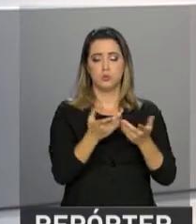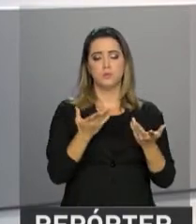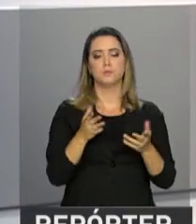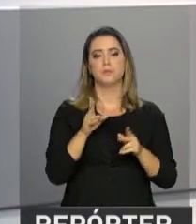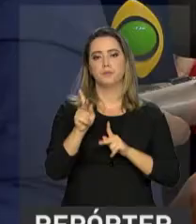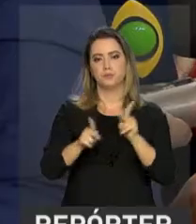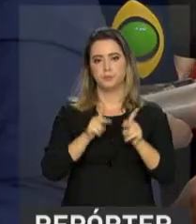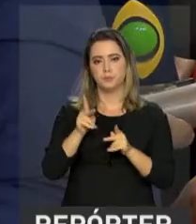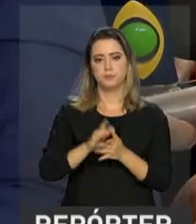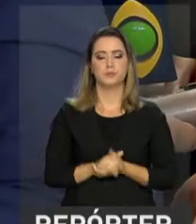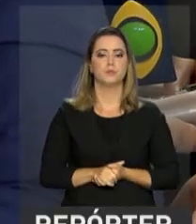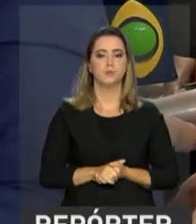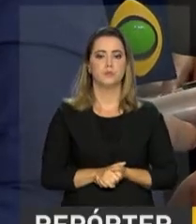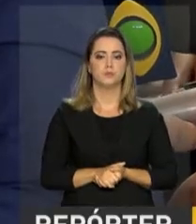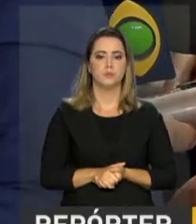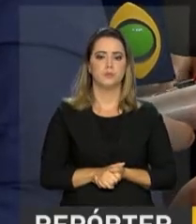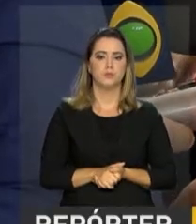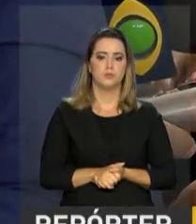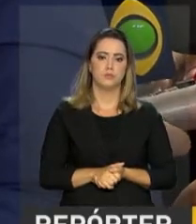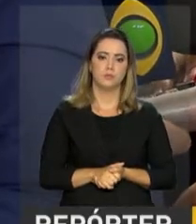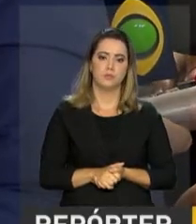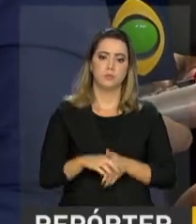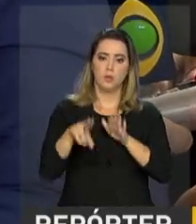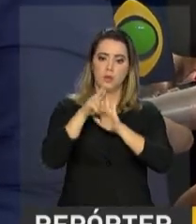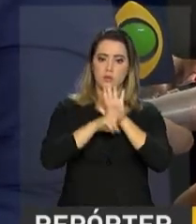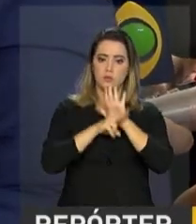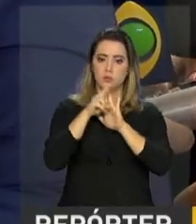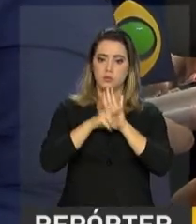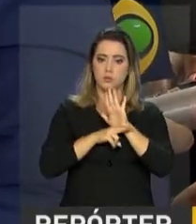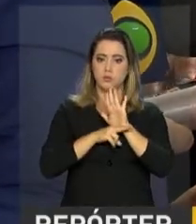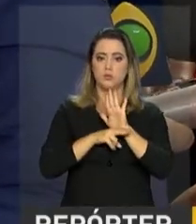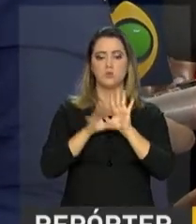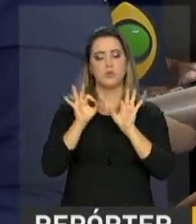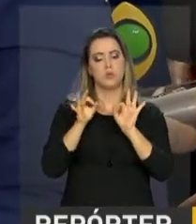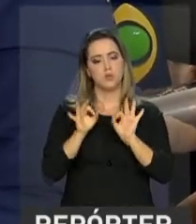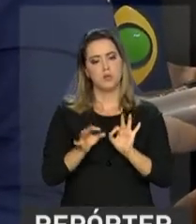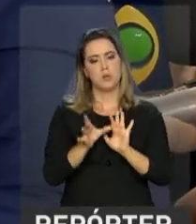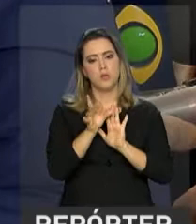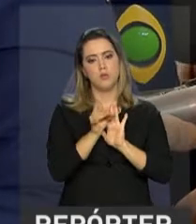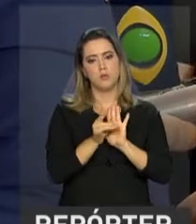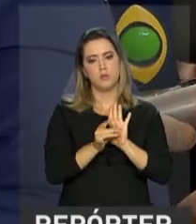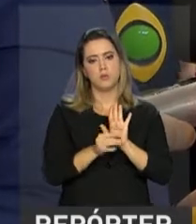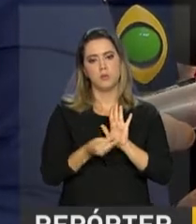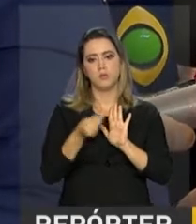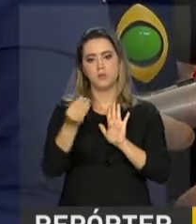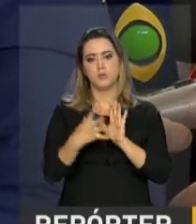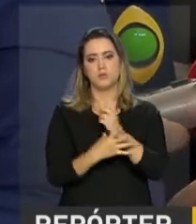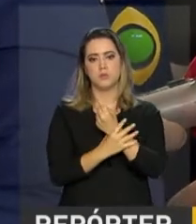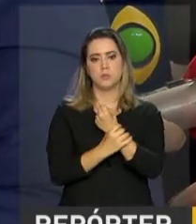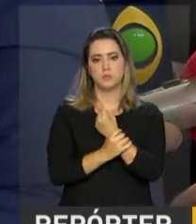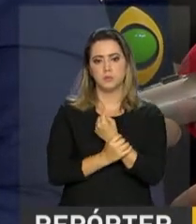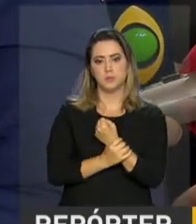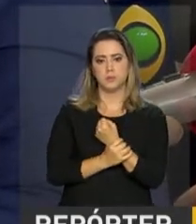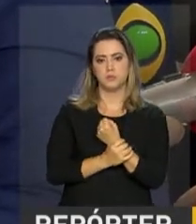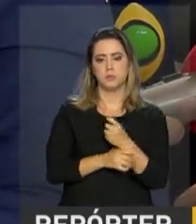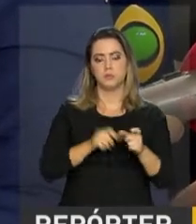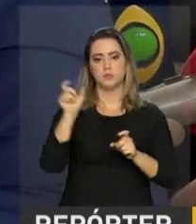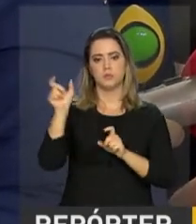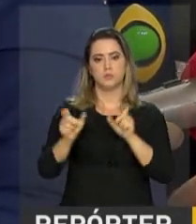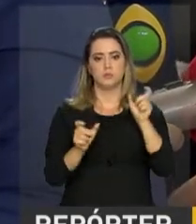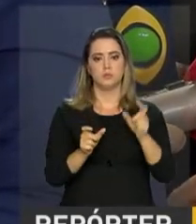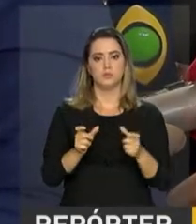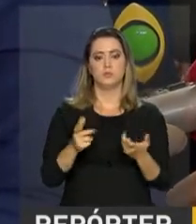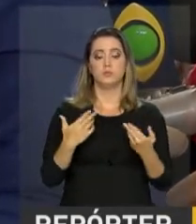usuário. A regulação, desde que correta, que garanta maior segurança do público,